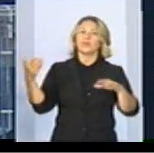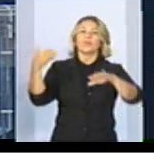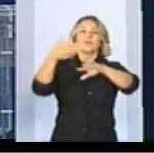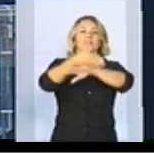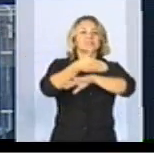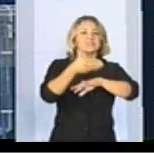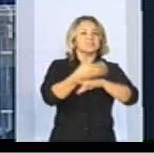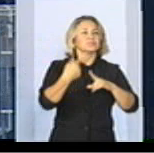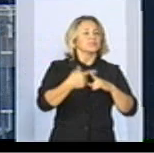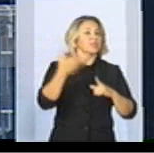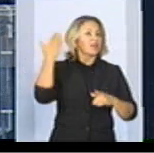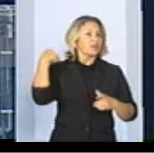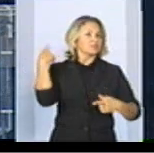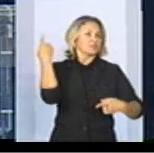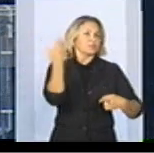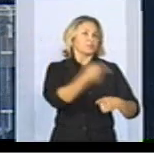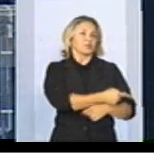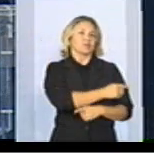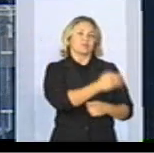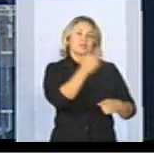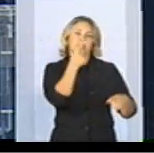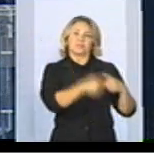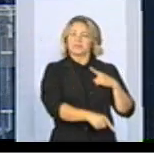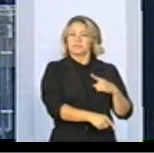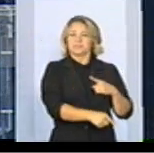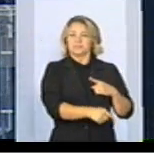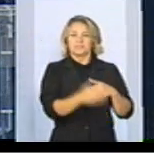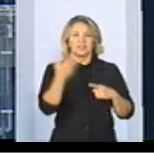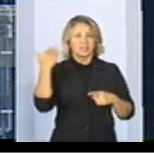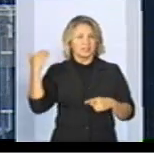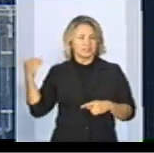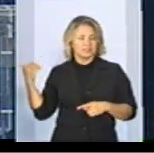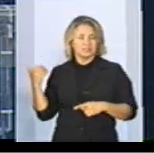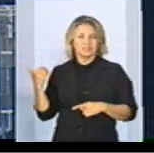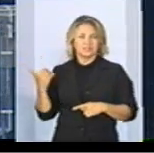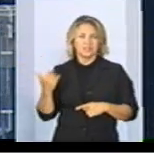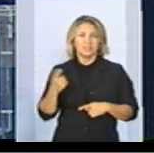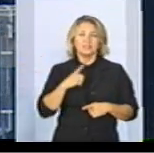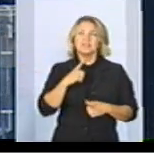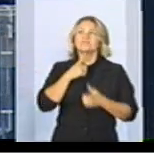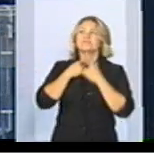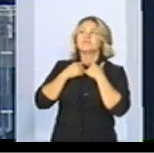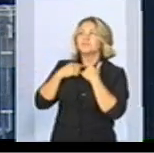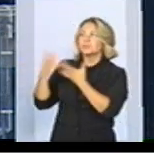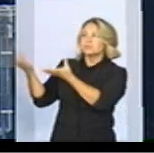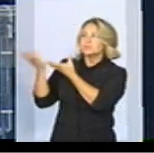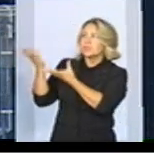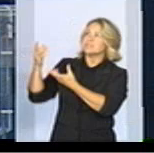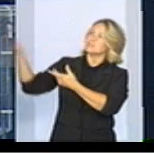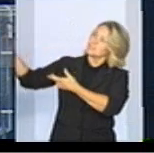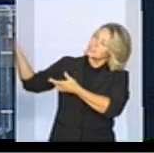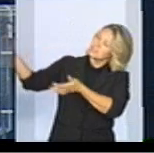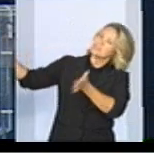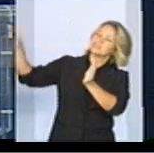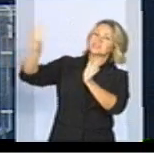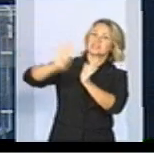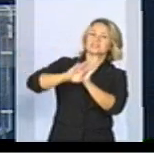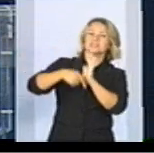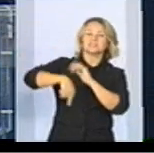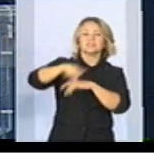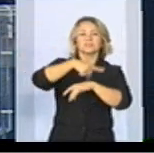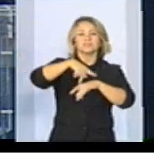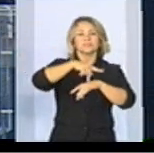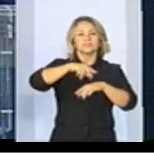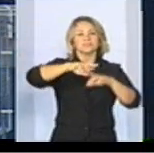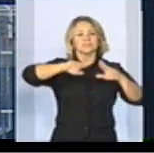que antes eram vedadas. Você vê que não há uma... Há uma atração de capital internacional. Há um mercado